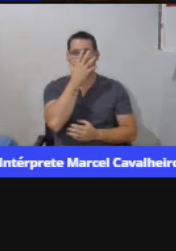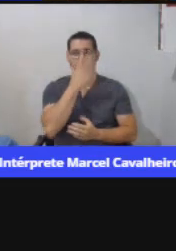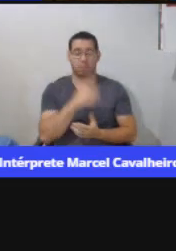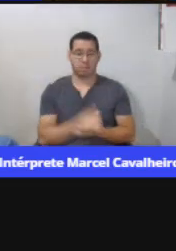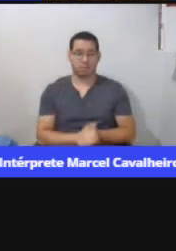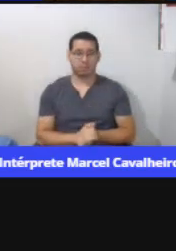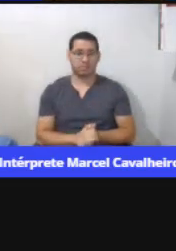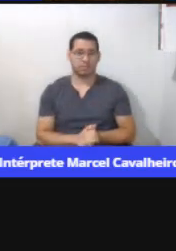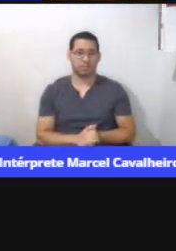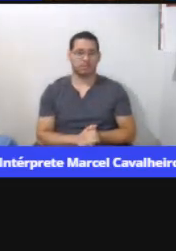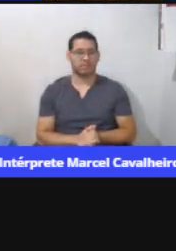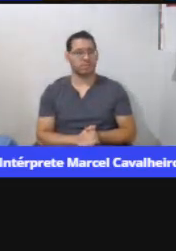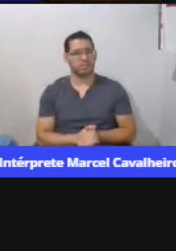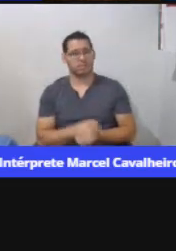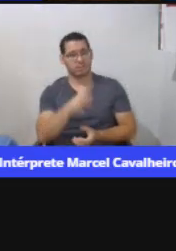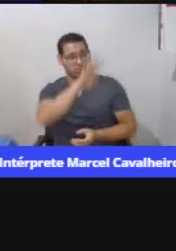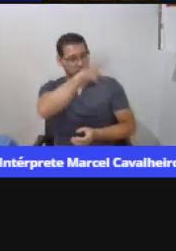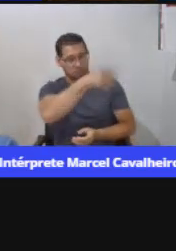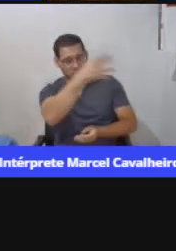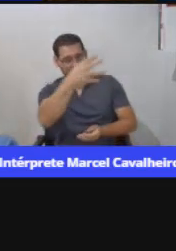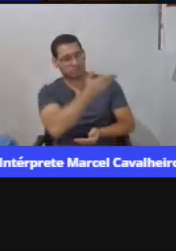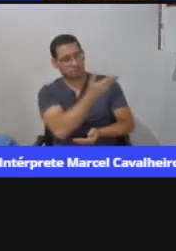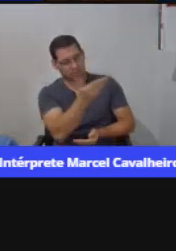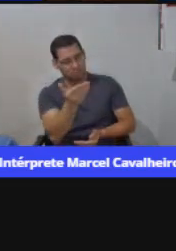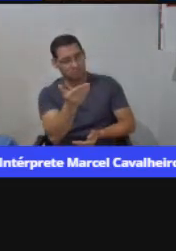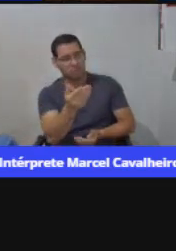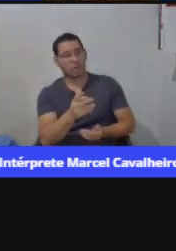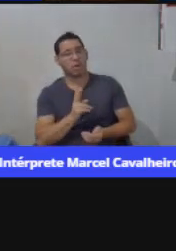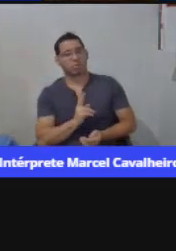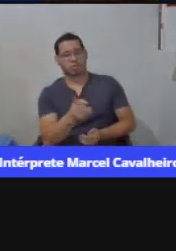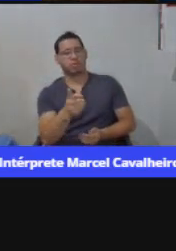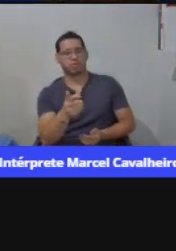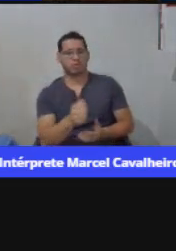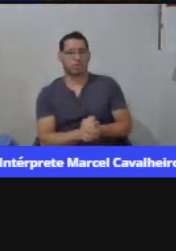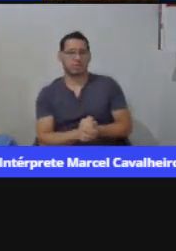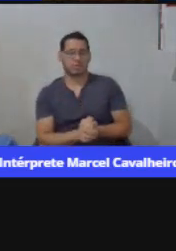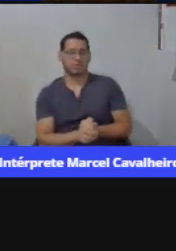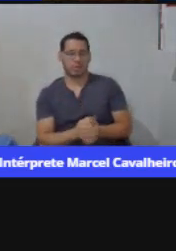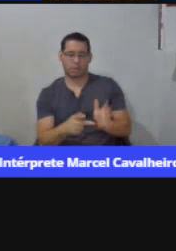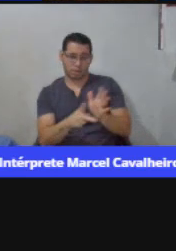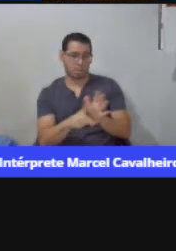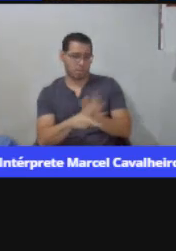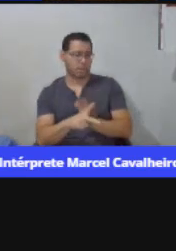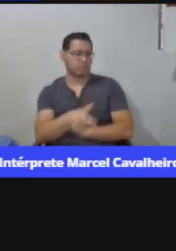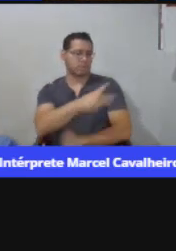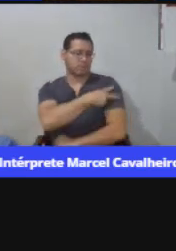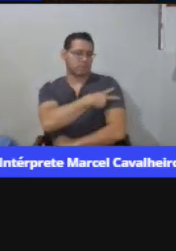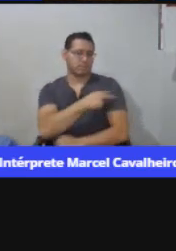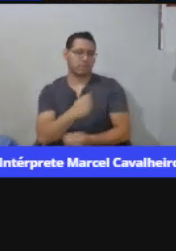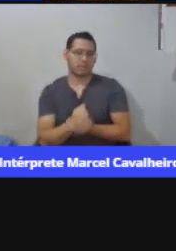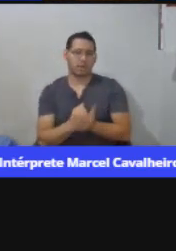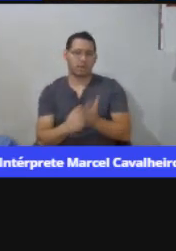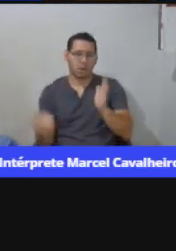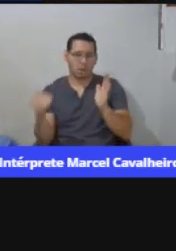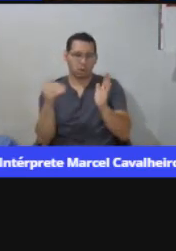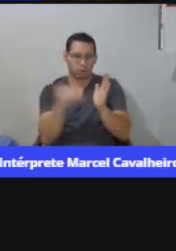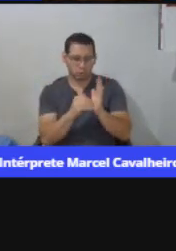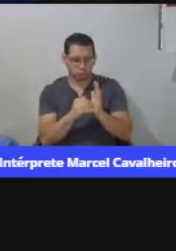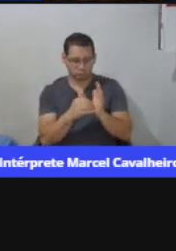Bom, aqui tem a continuação, né, do nosso quadro do segundo ano. Na última linha, nós temos